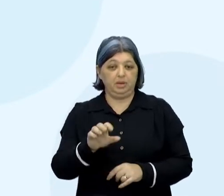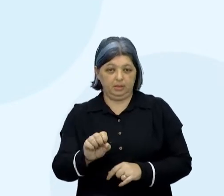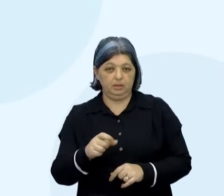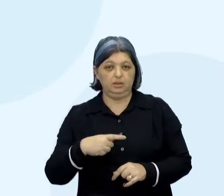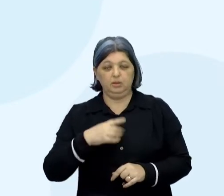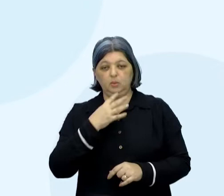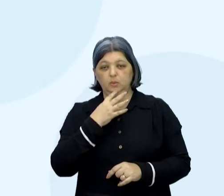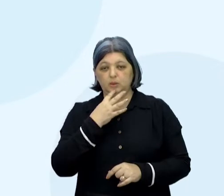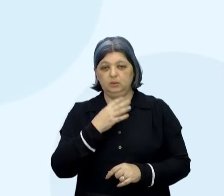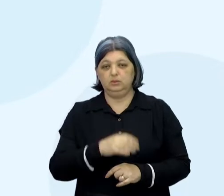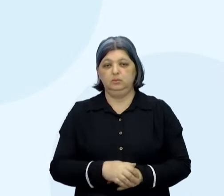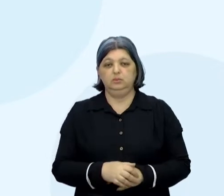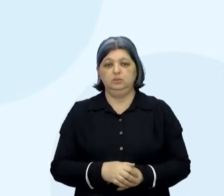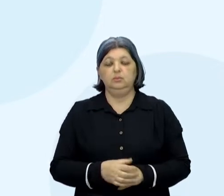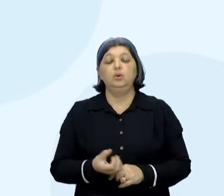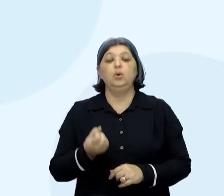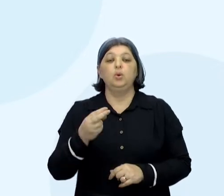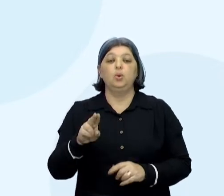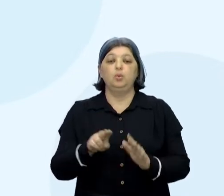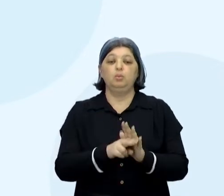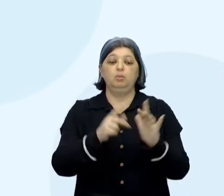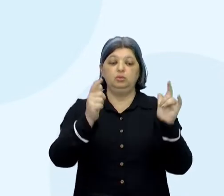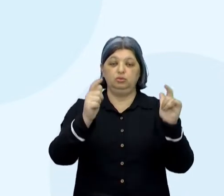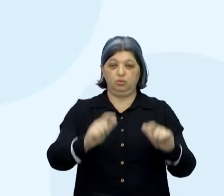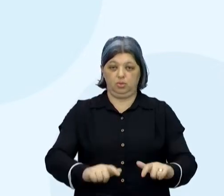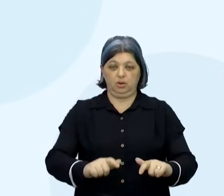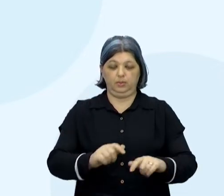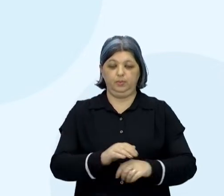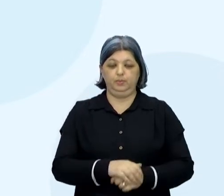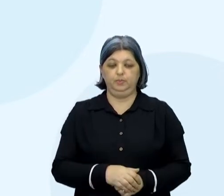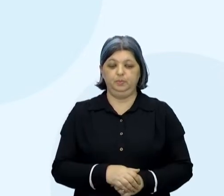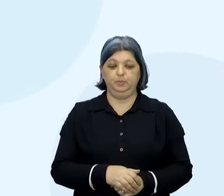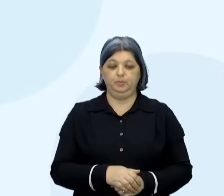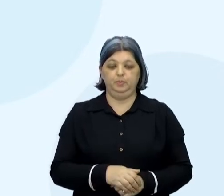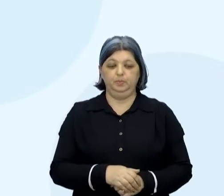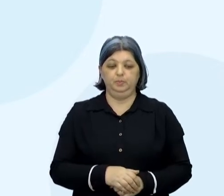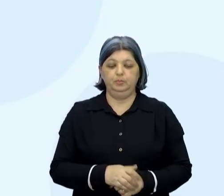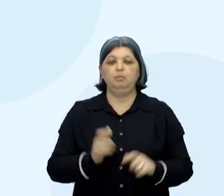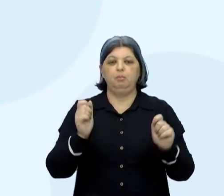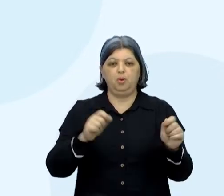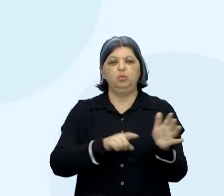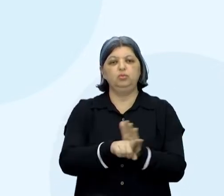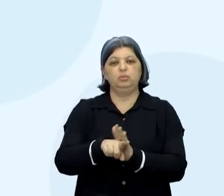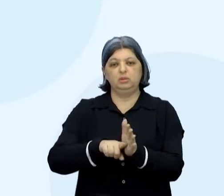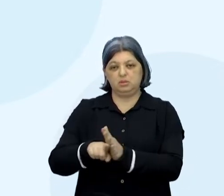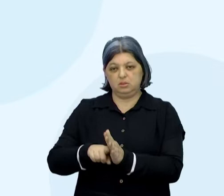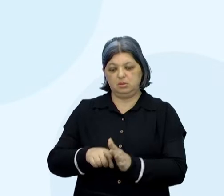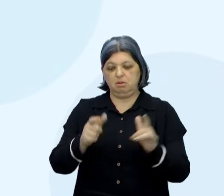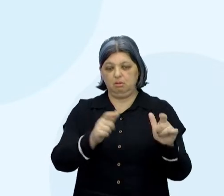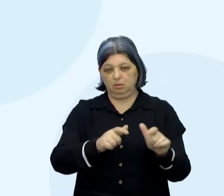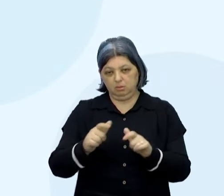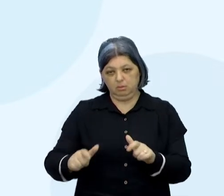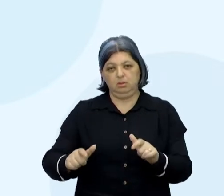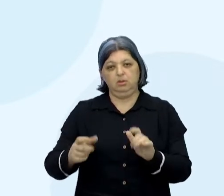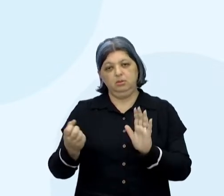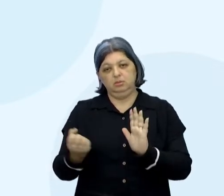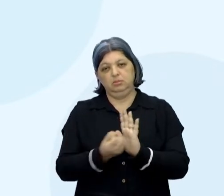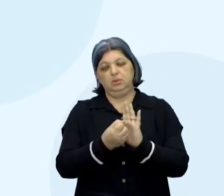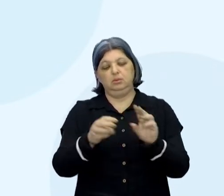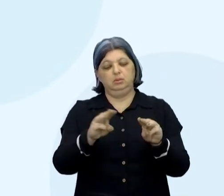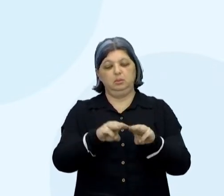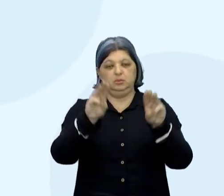conhecem. Se possível, um patrimônio local. Para isso, vocês podem pesquisar locais históricos, museus,